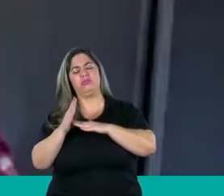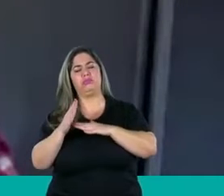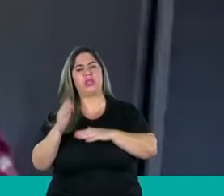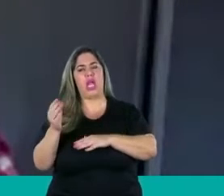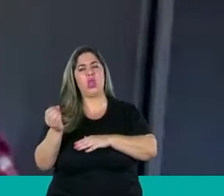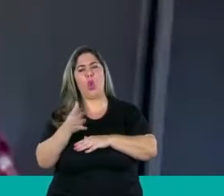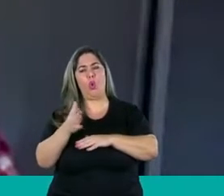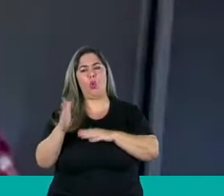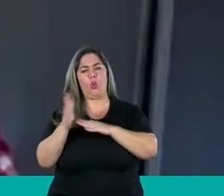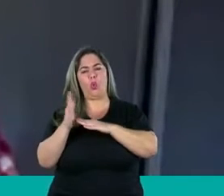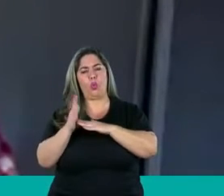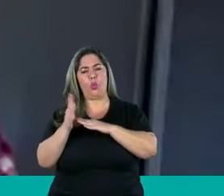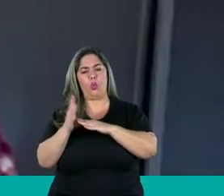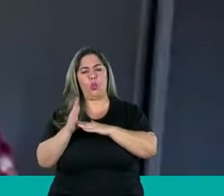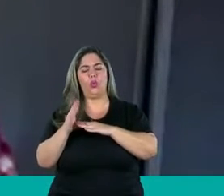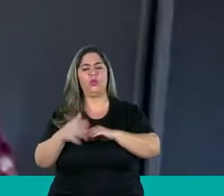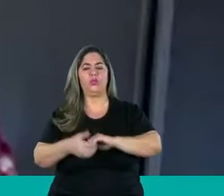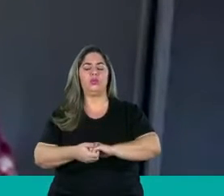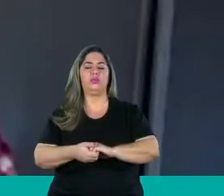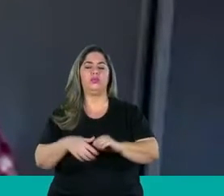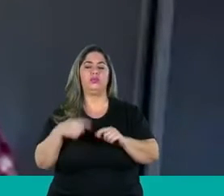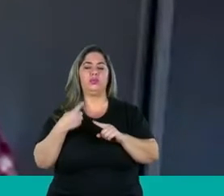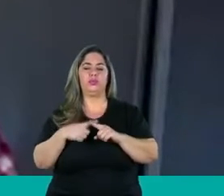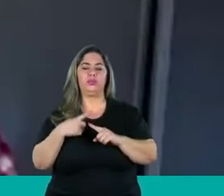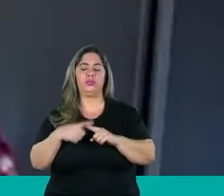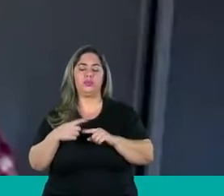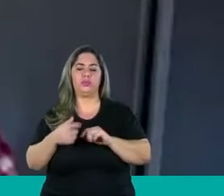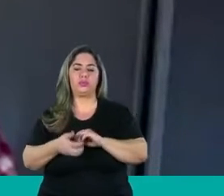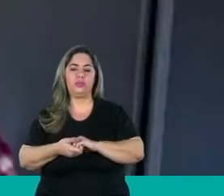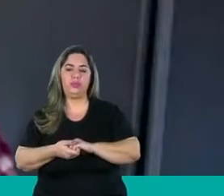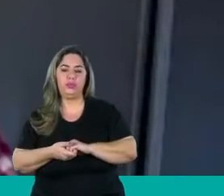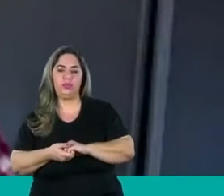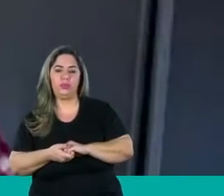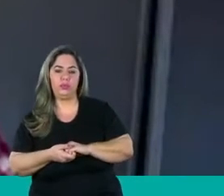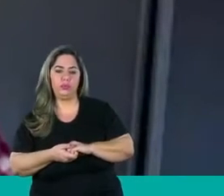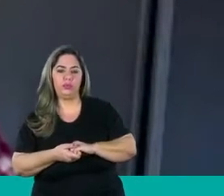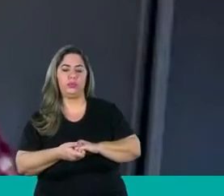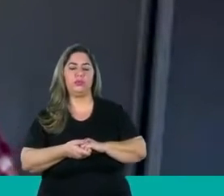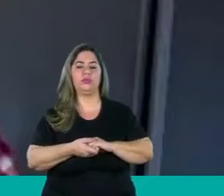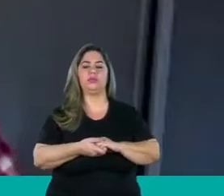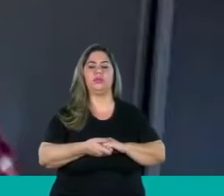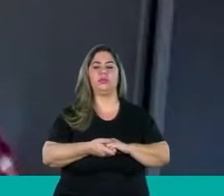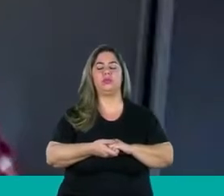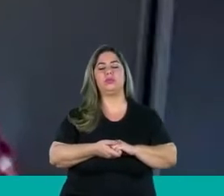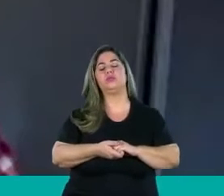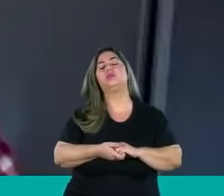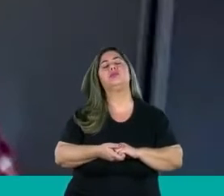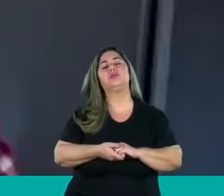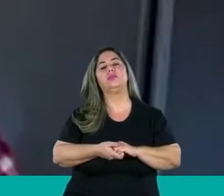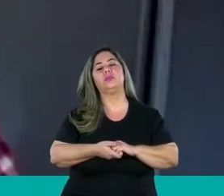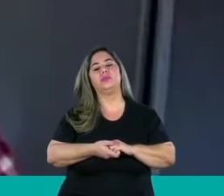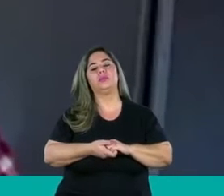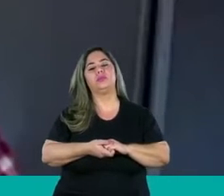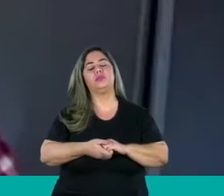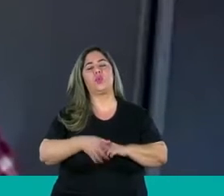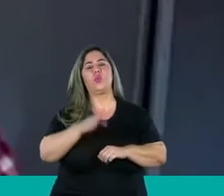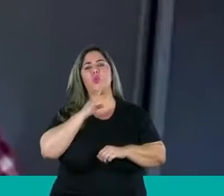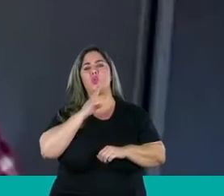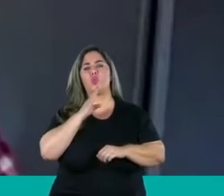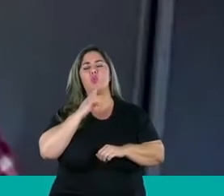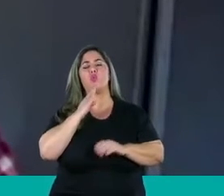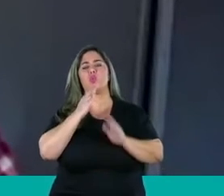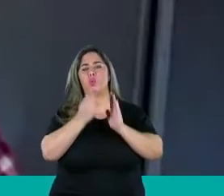recente. Várias razões. Porque eu sou um dos tradutores de Camões no Brasil, conheço bem a